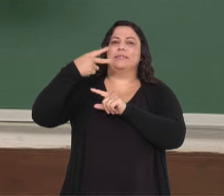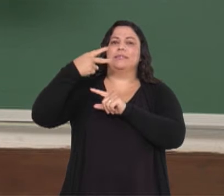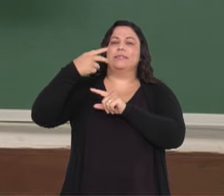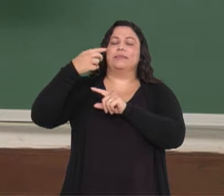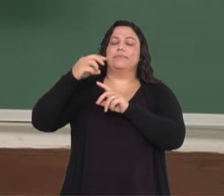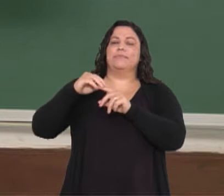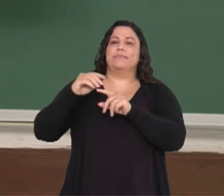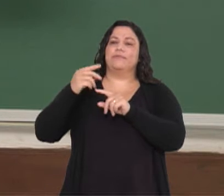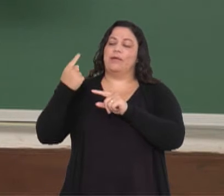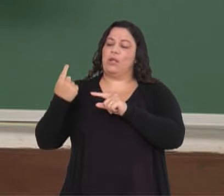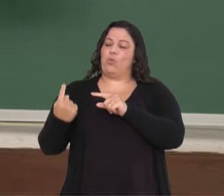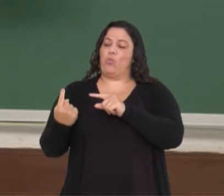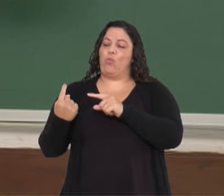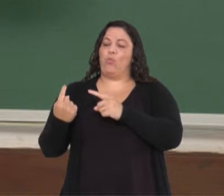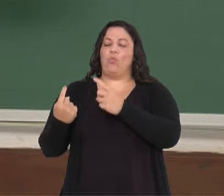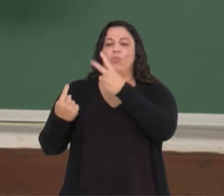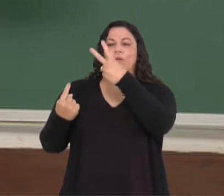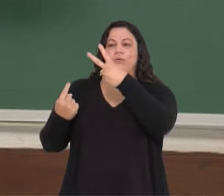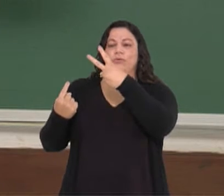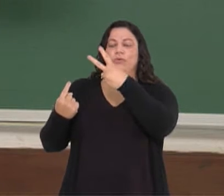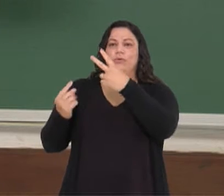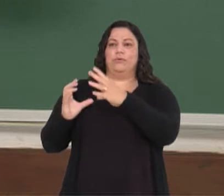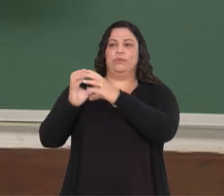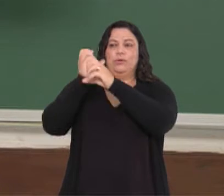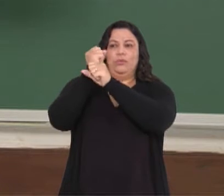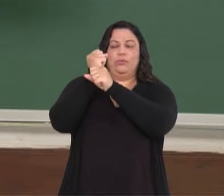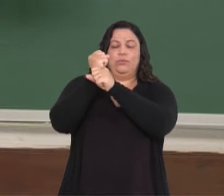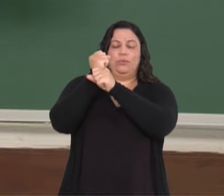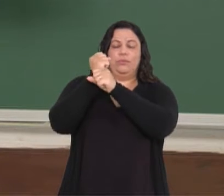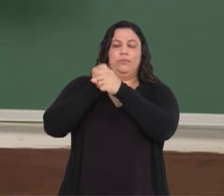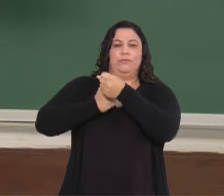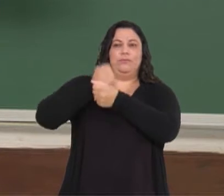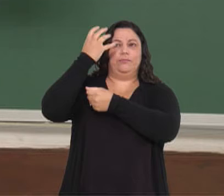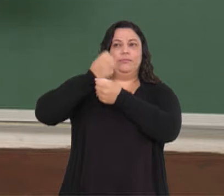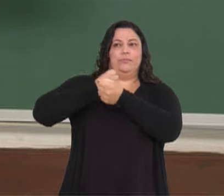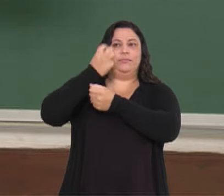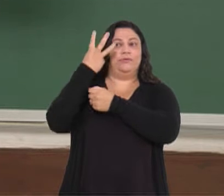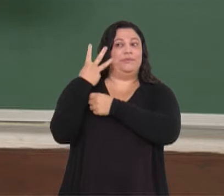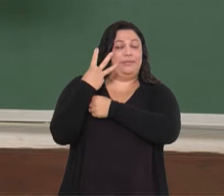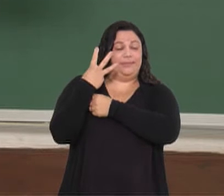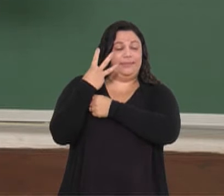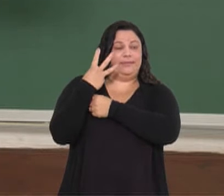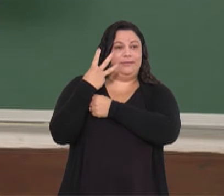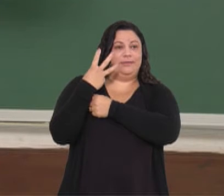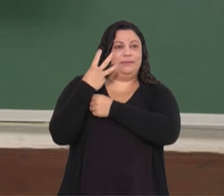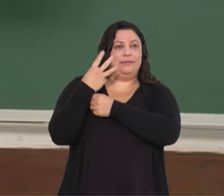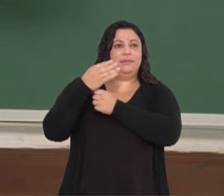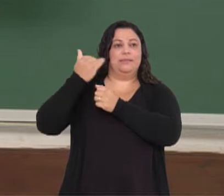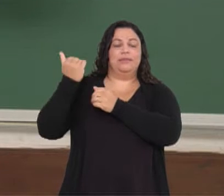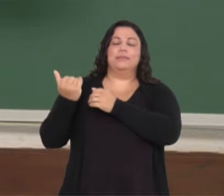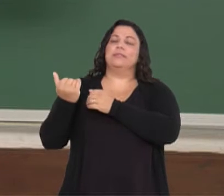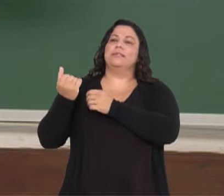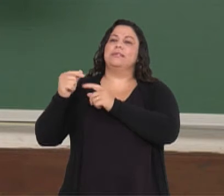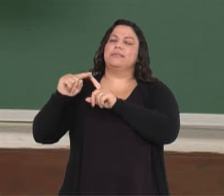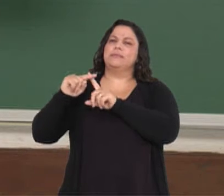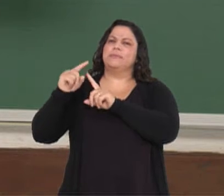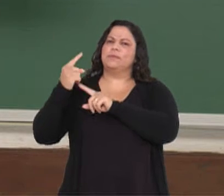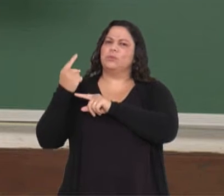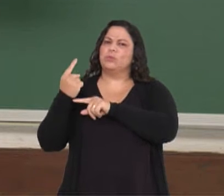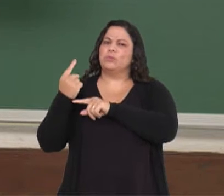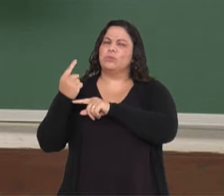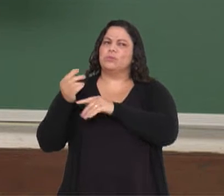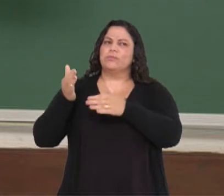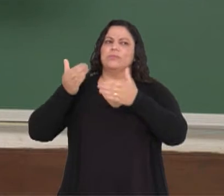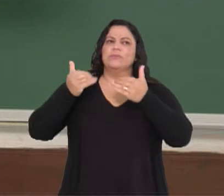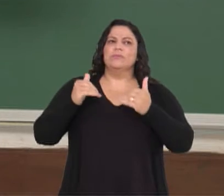4x vezes 1. 4x. 4x. Lembram? O que você faz no processo de divisão, no algoritmo de divisão? Você